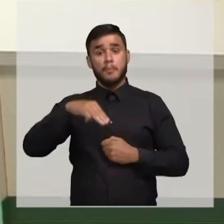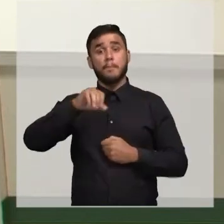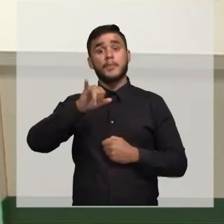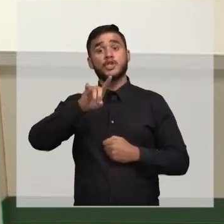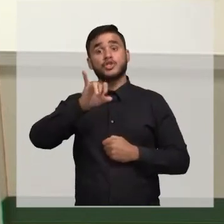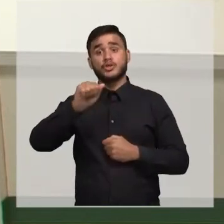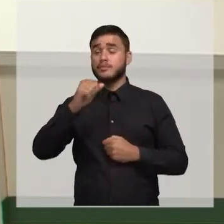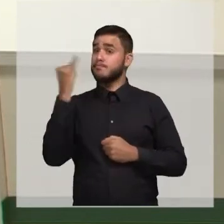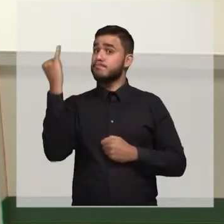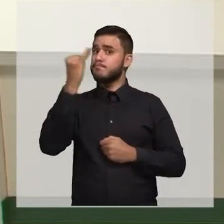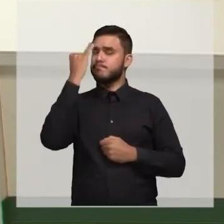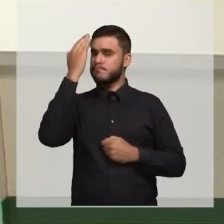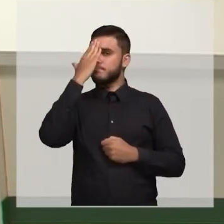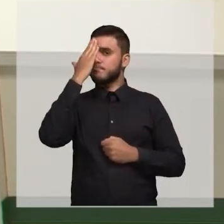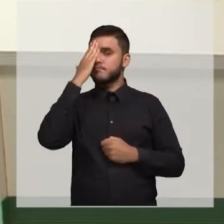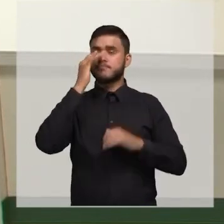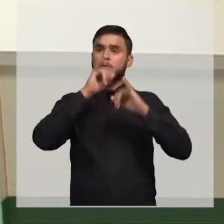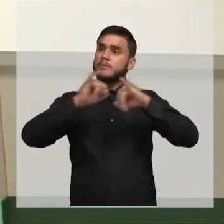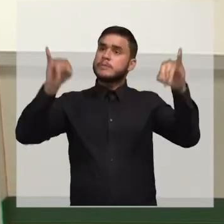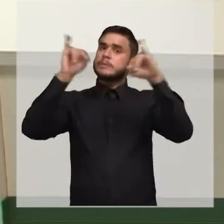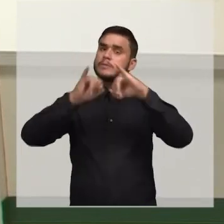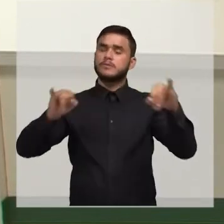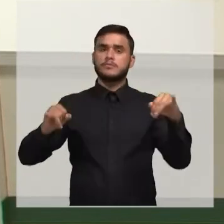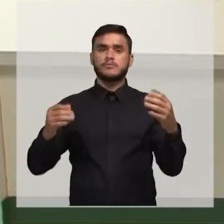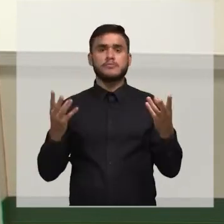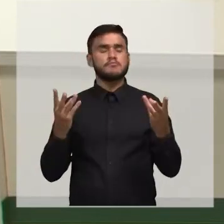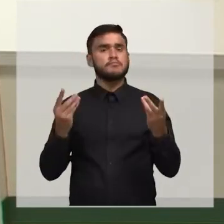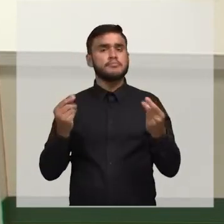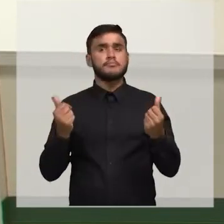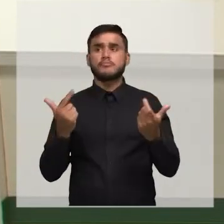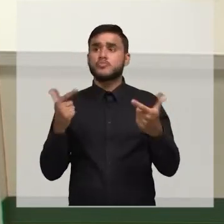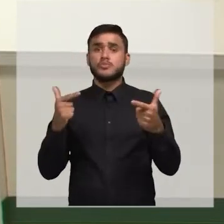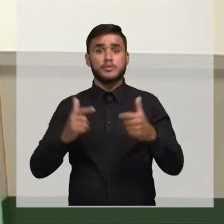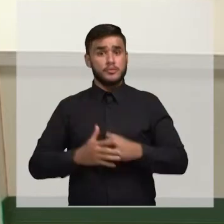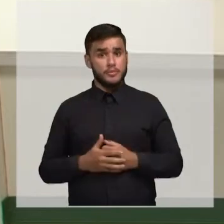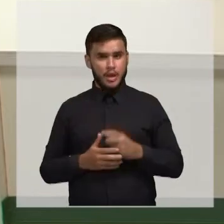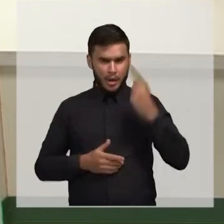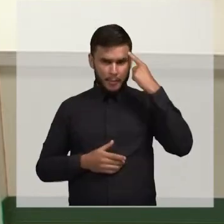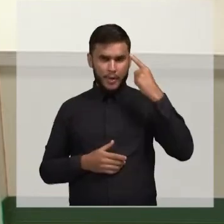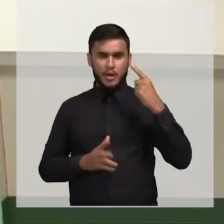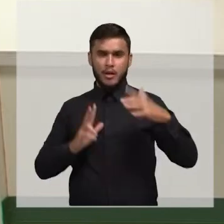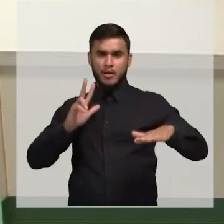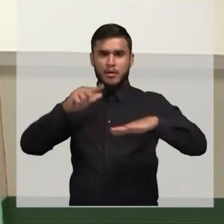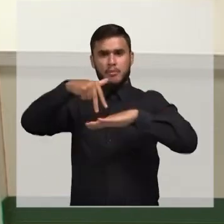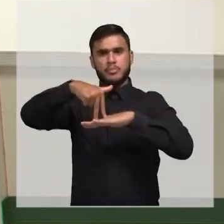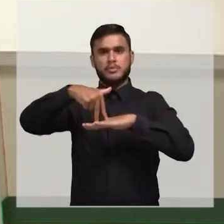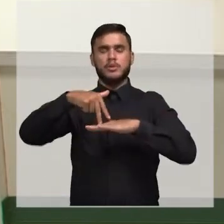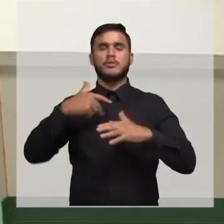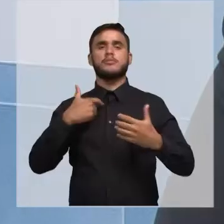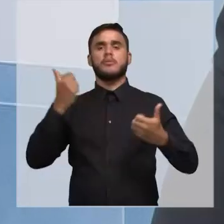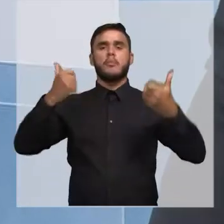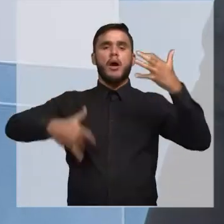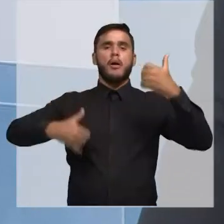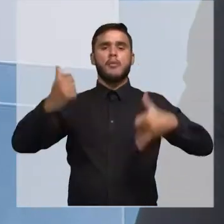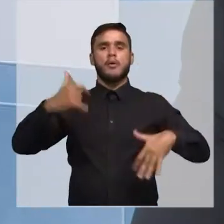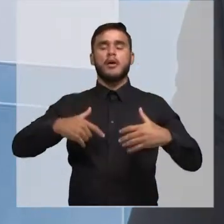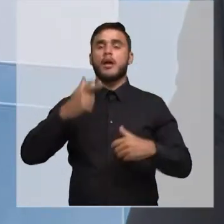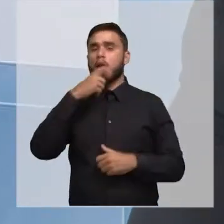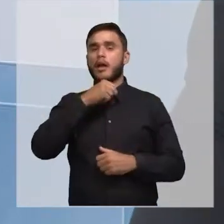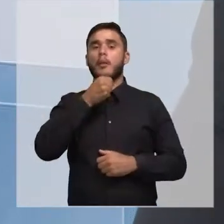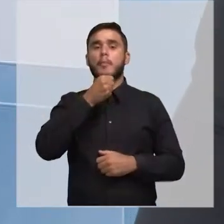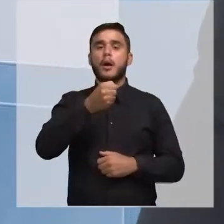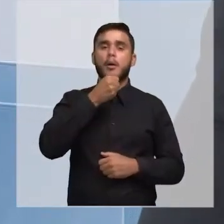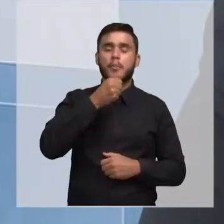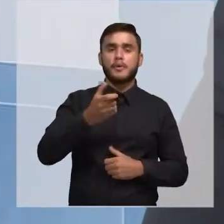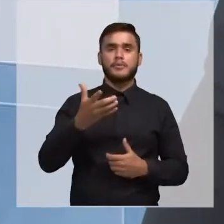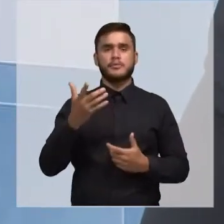midiático, que é o mais importante, não vai ter mais comício, não. Antigamente a gente ia para os comícios, tinha um Leonardo, o cantor, tinha não